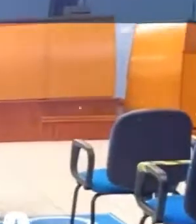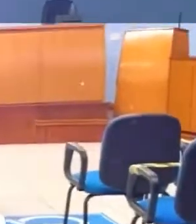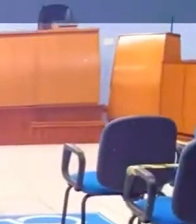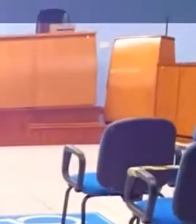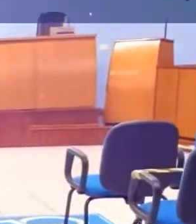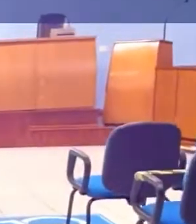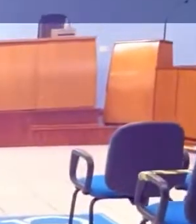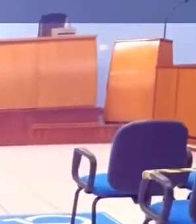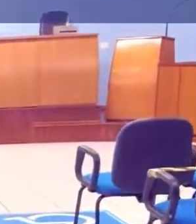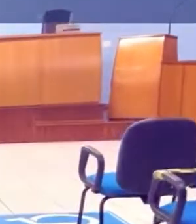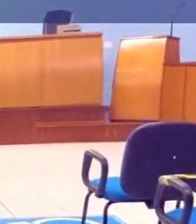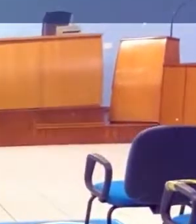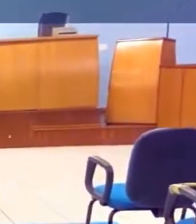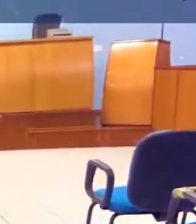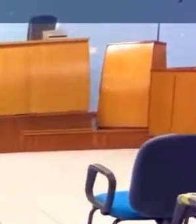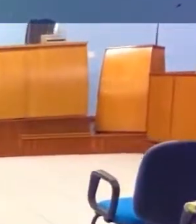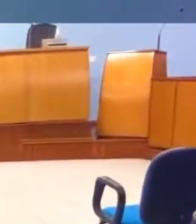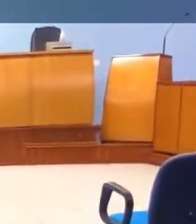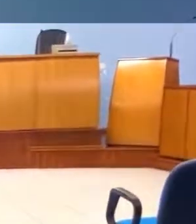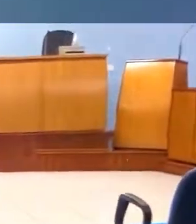E aí